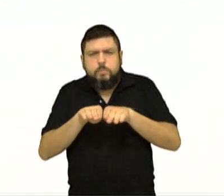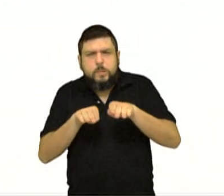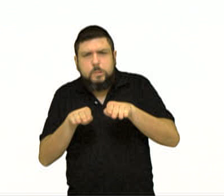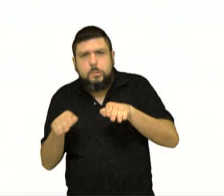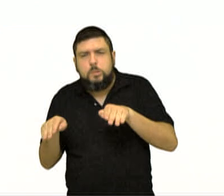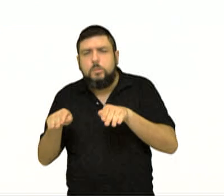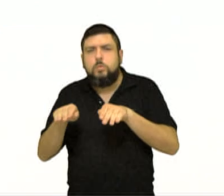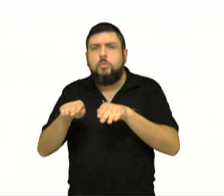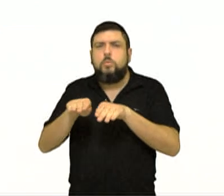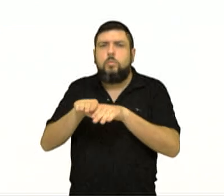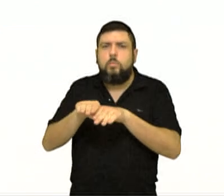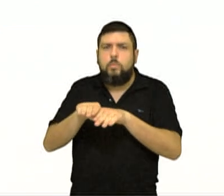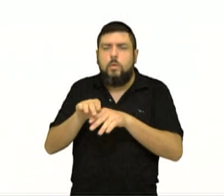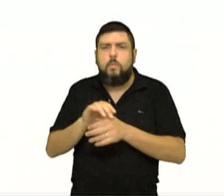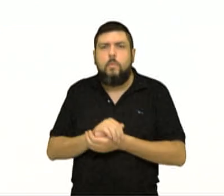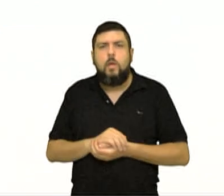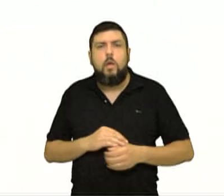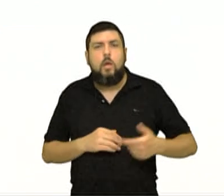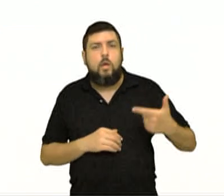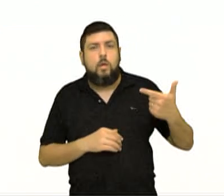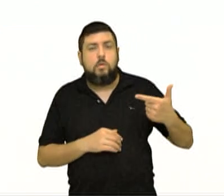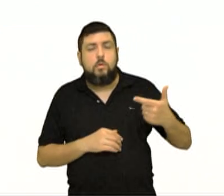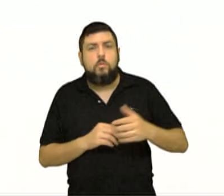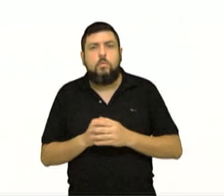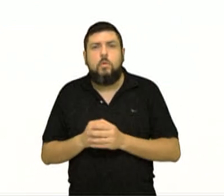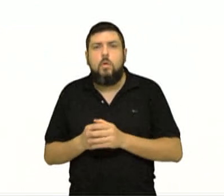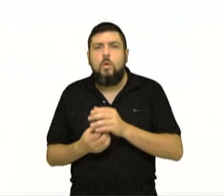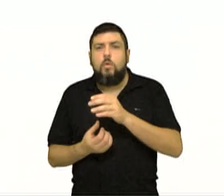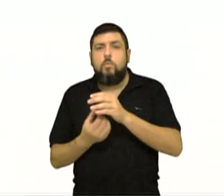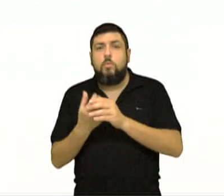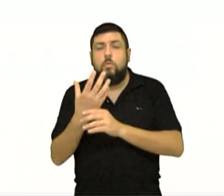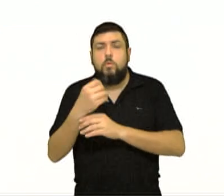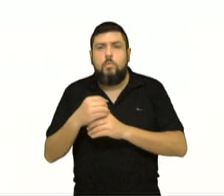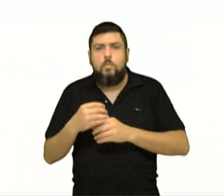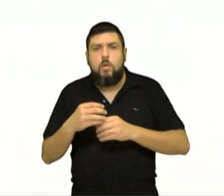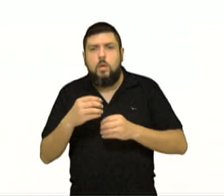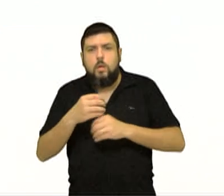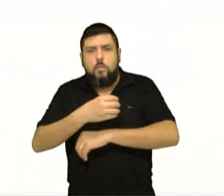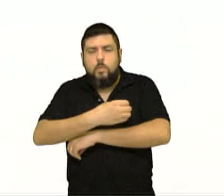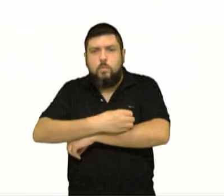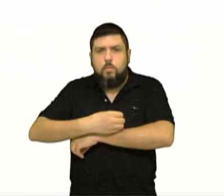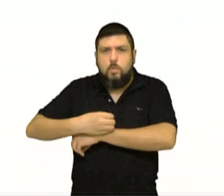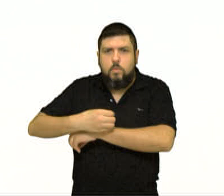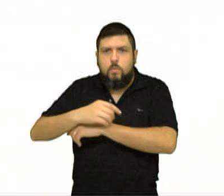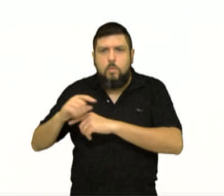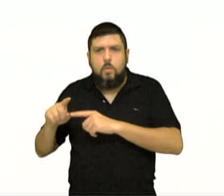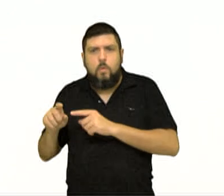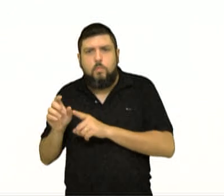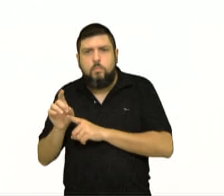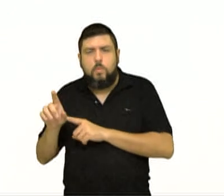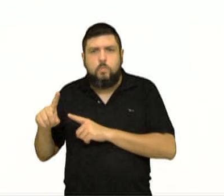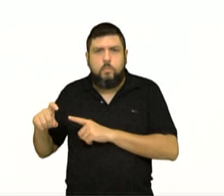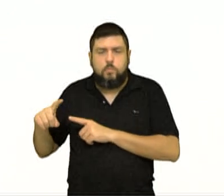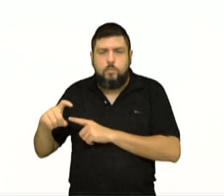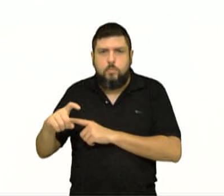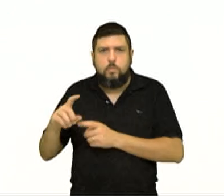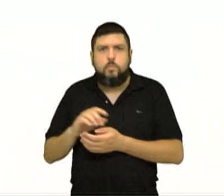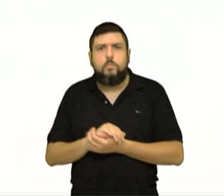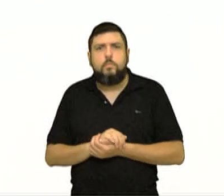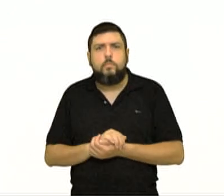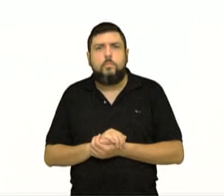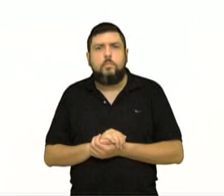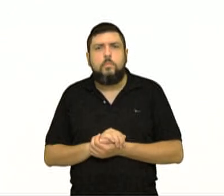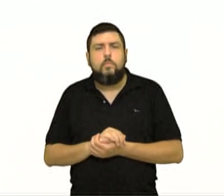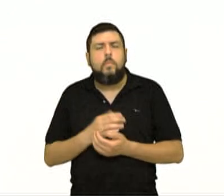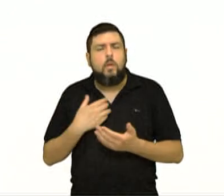ferido, tá? E a segunda, a produção de células reprodutivas masculinas, os chamados espermatozoides. De acordo com os estudos